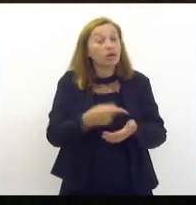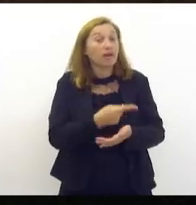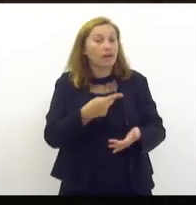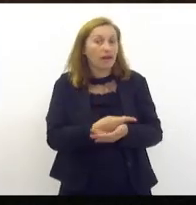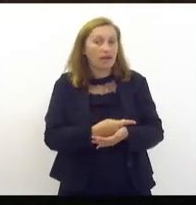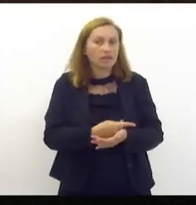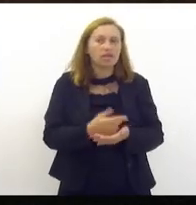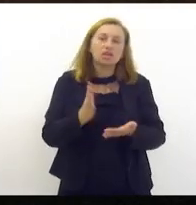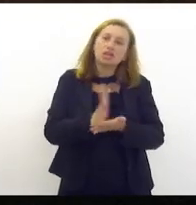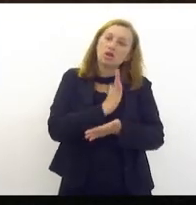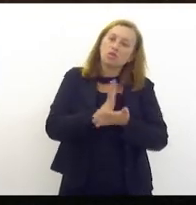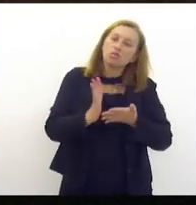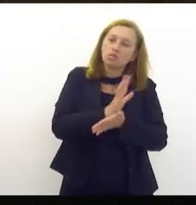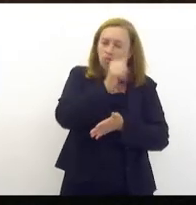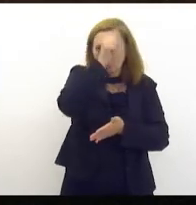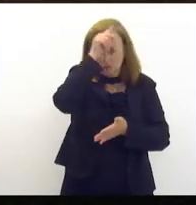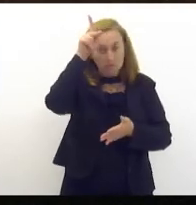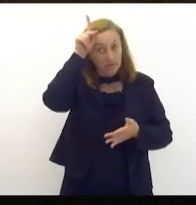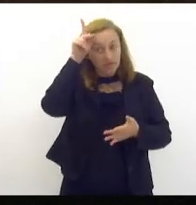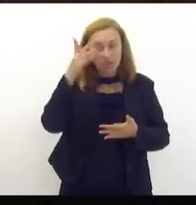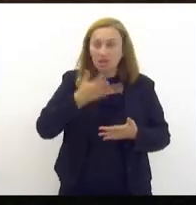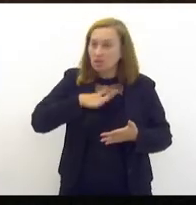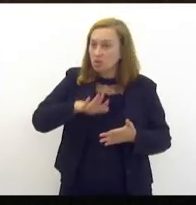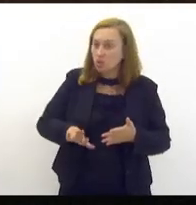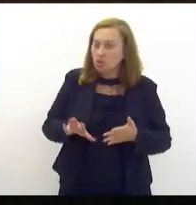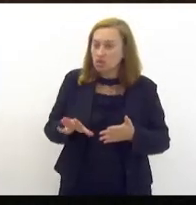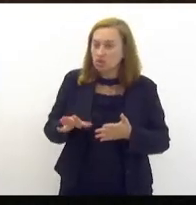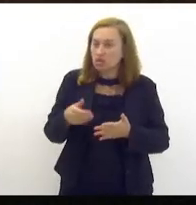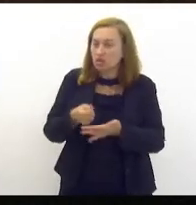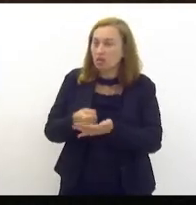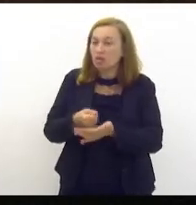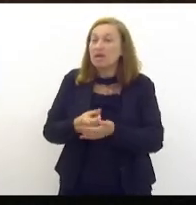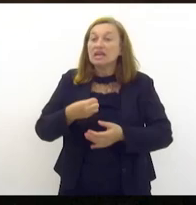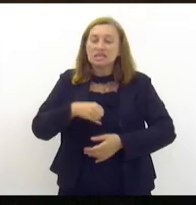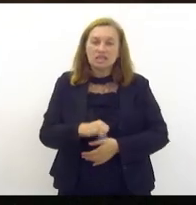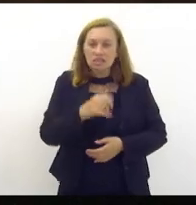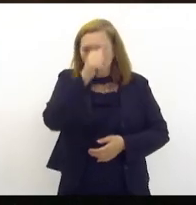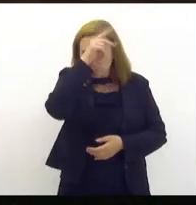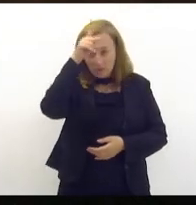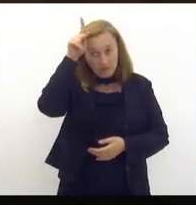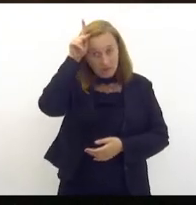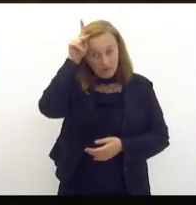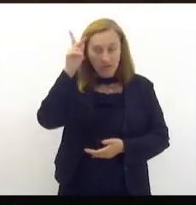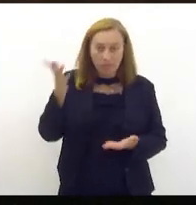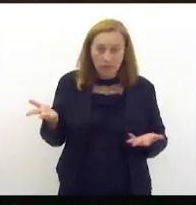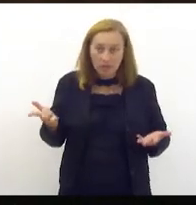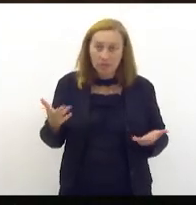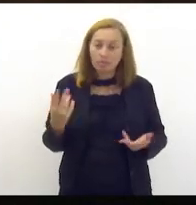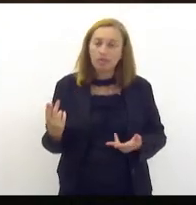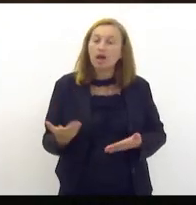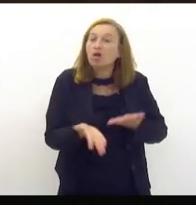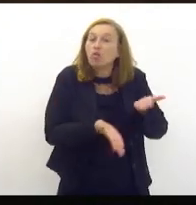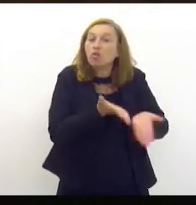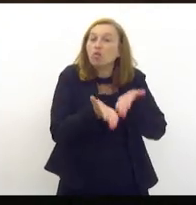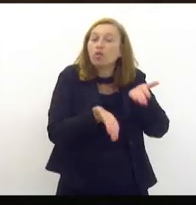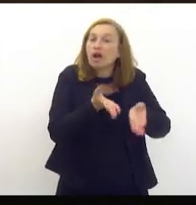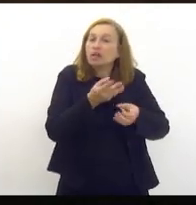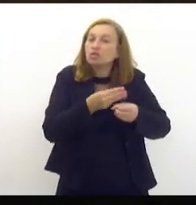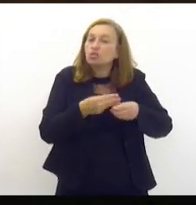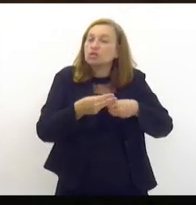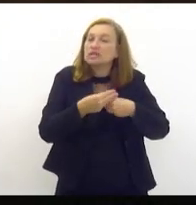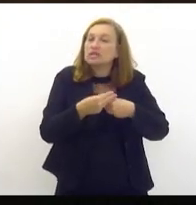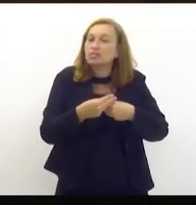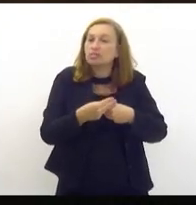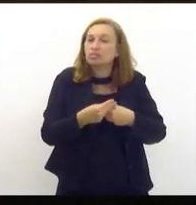tem muito prefeito ficando incomodado com essas cobranças. Ora, se o prefeito está ali para zelar pelo seu munícipe, para zelar